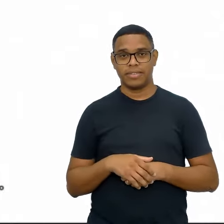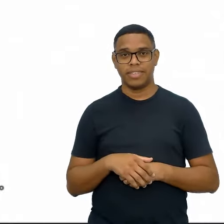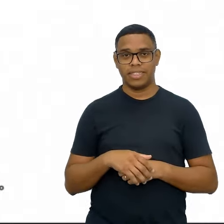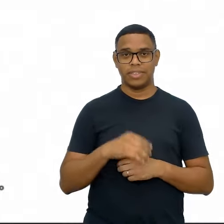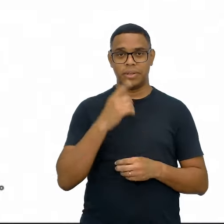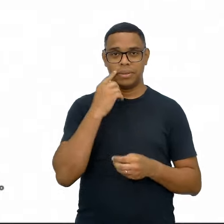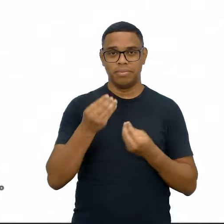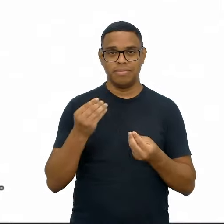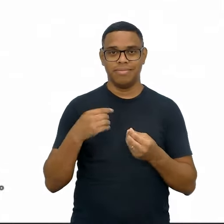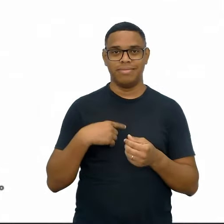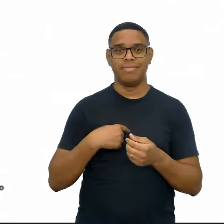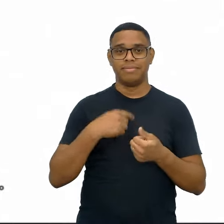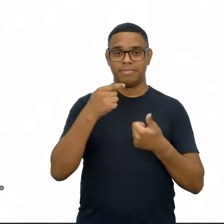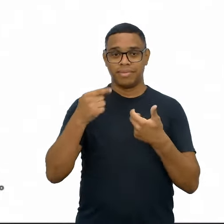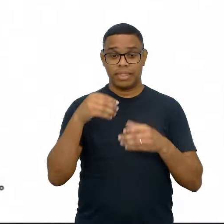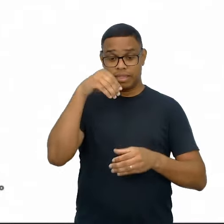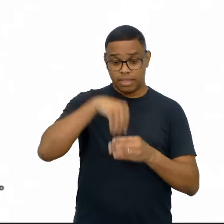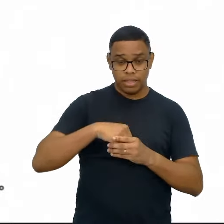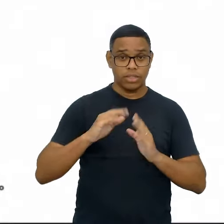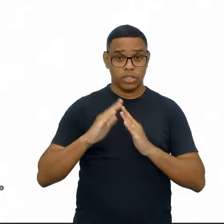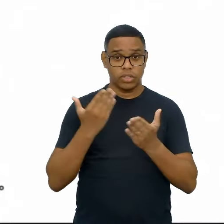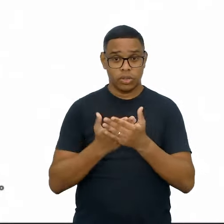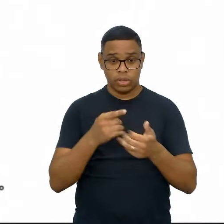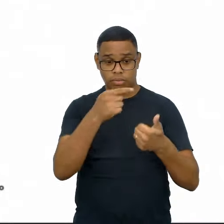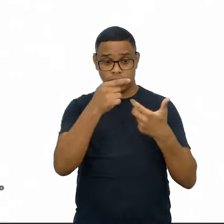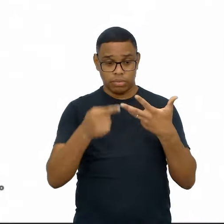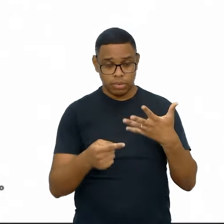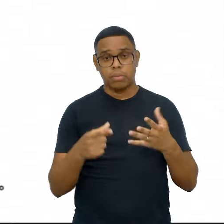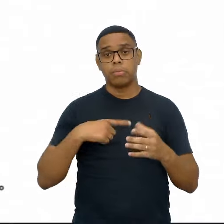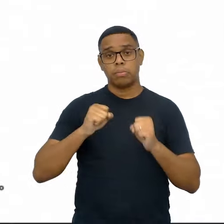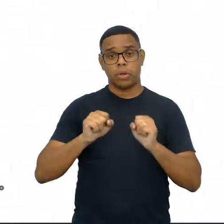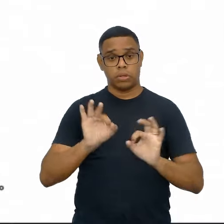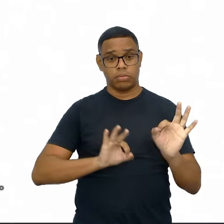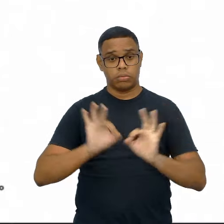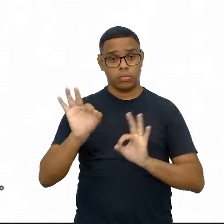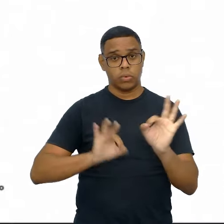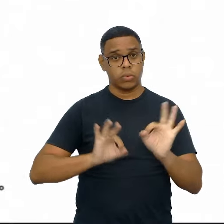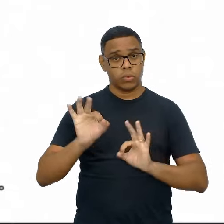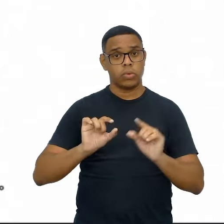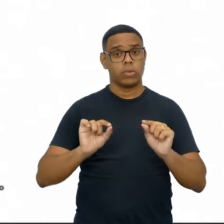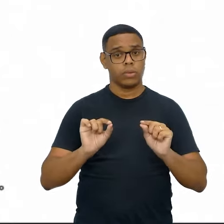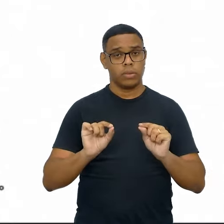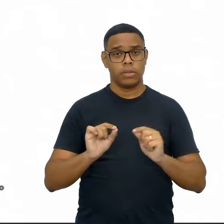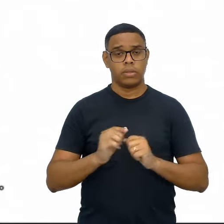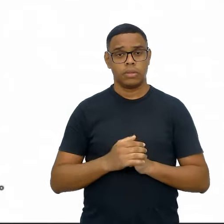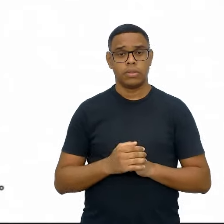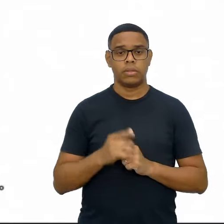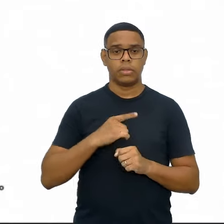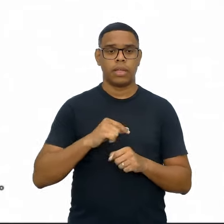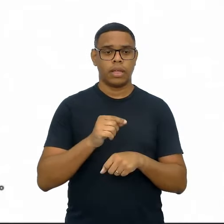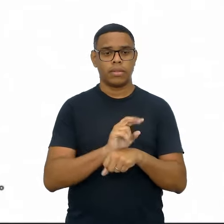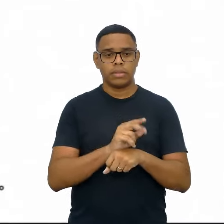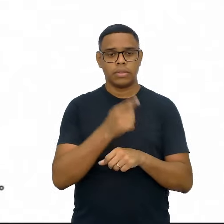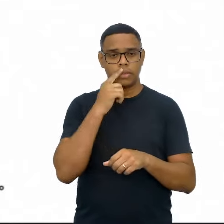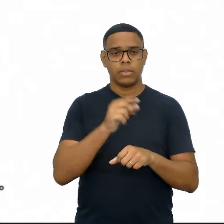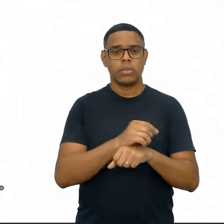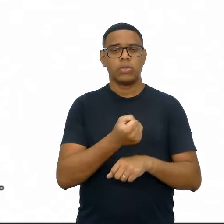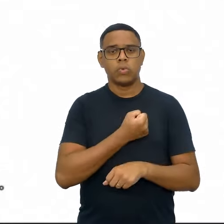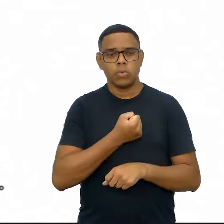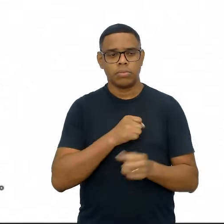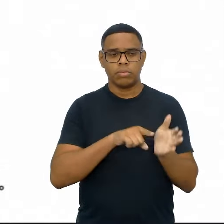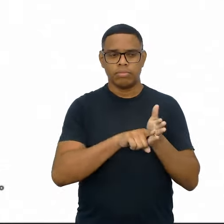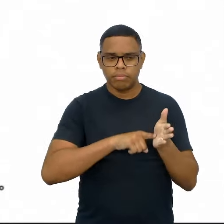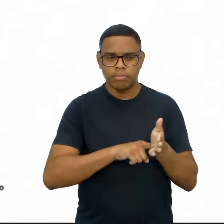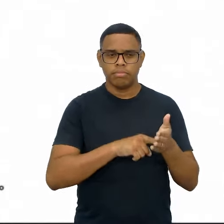esses instrumentos internos, né, ele pode ser organizado com a sondagem dos números,